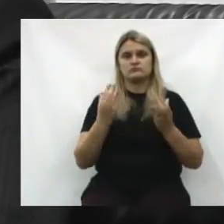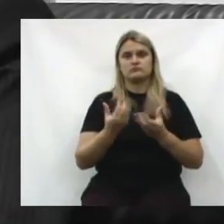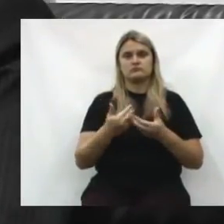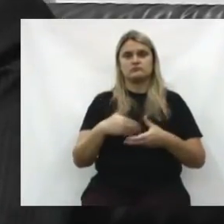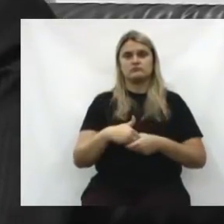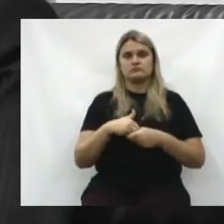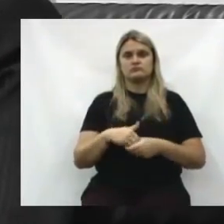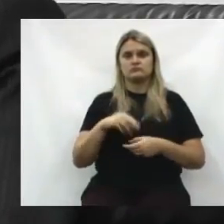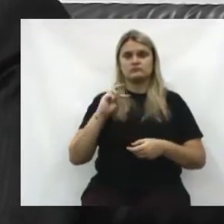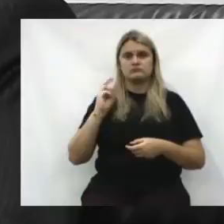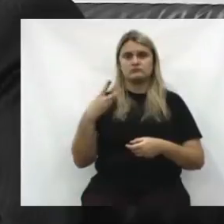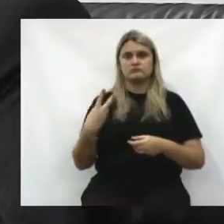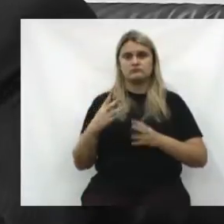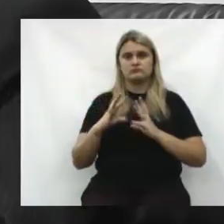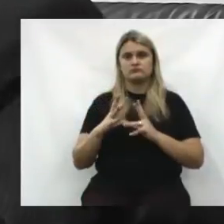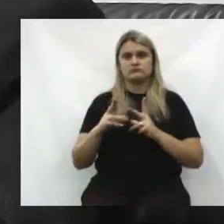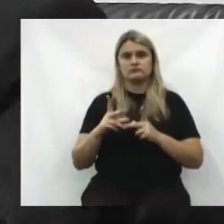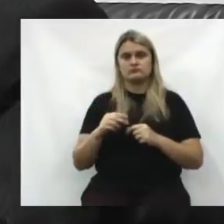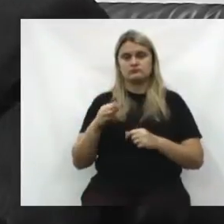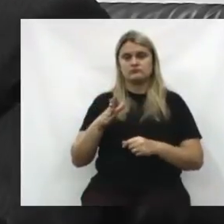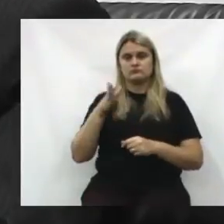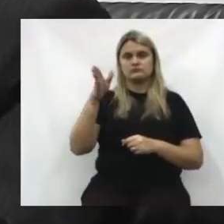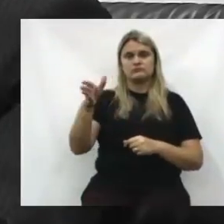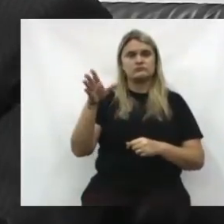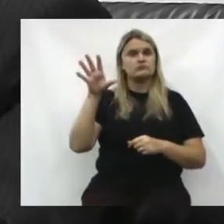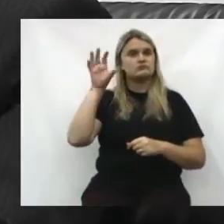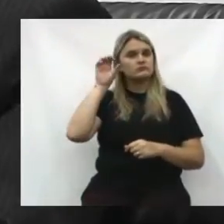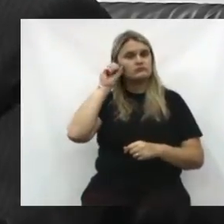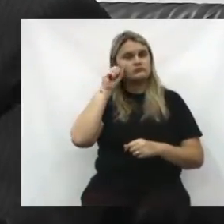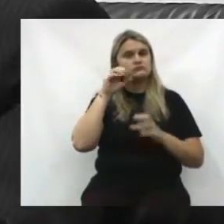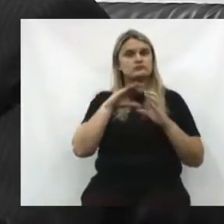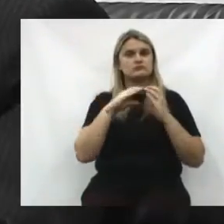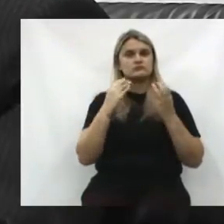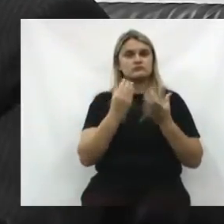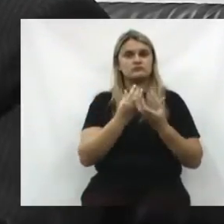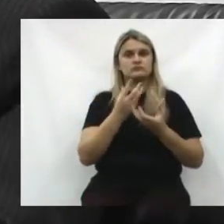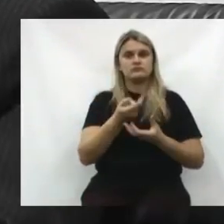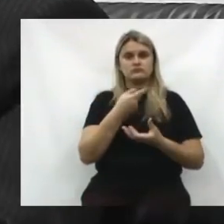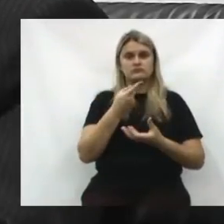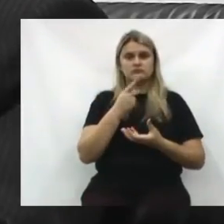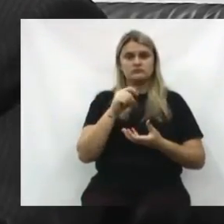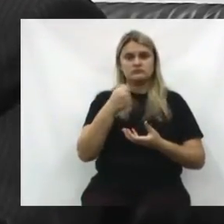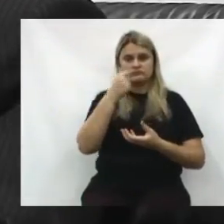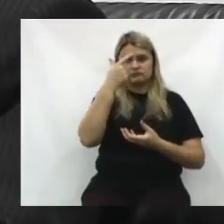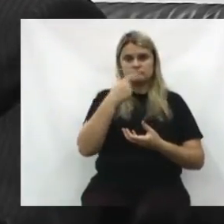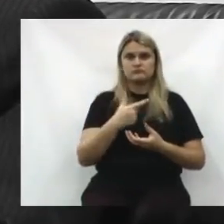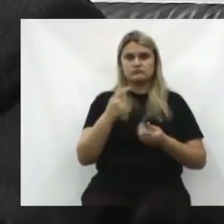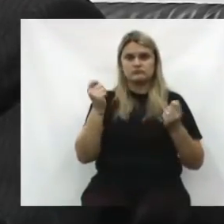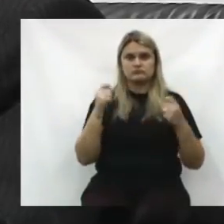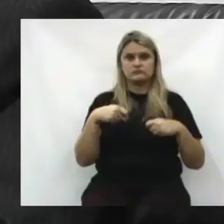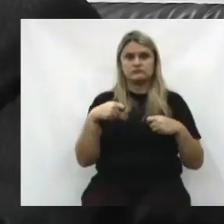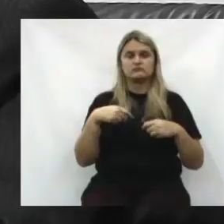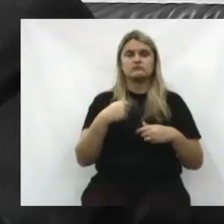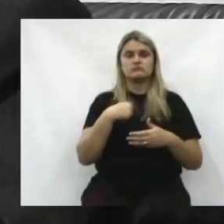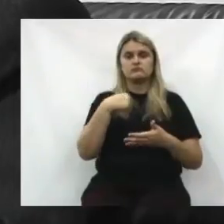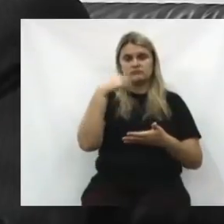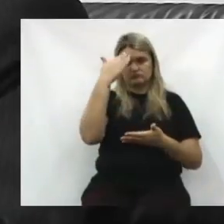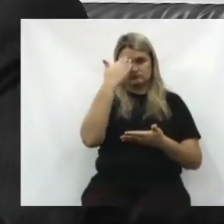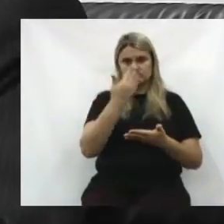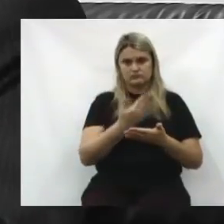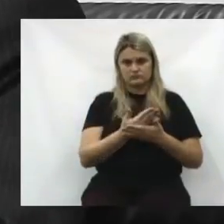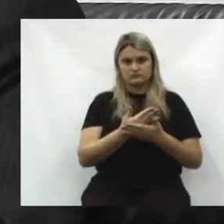diretoria, parabéns à comunidade, parabéns aos vereadores todos que foram lá, ouviram a comunidade, se apresentaram.